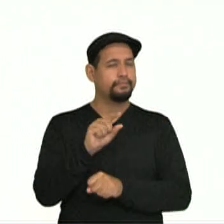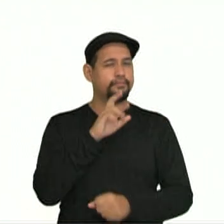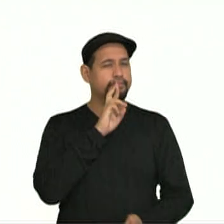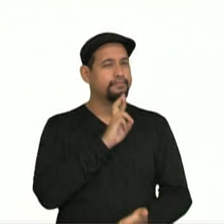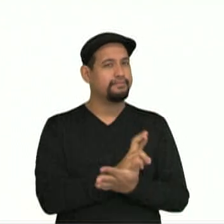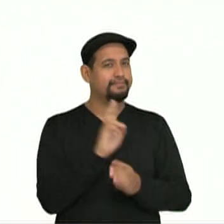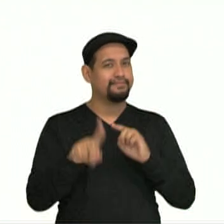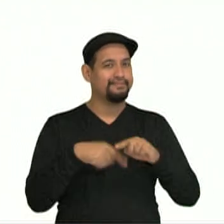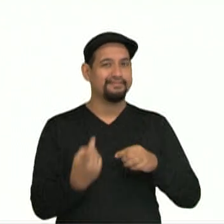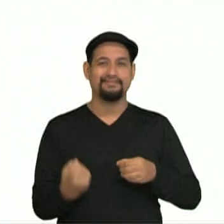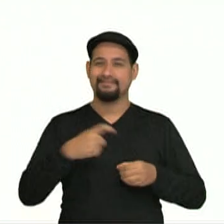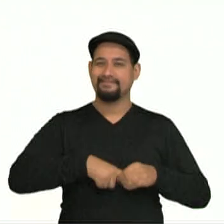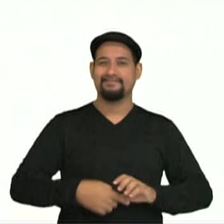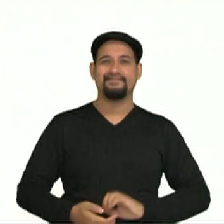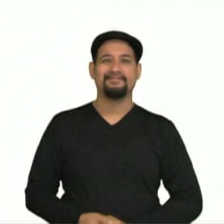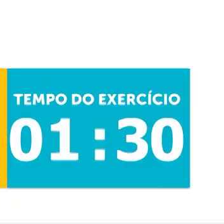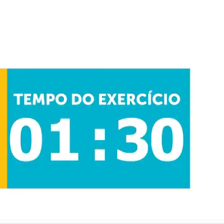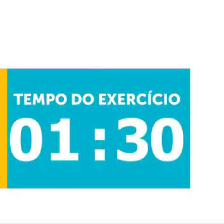vocês responderem e a gente já retorna.